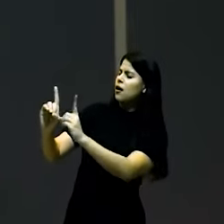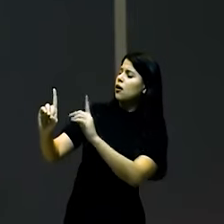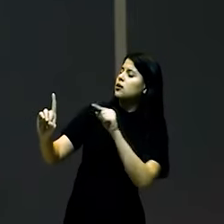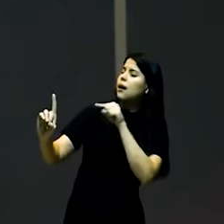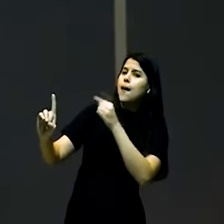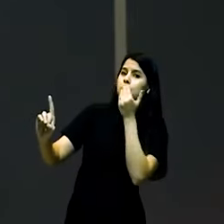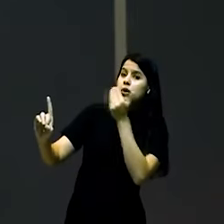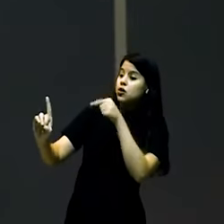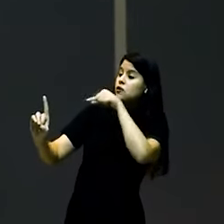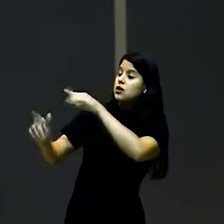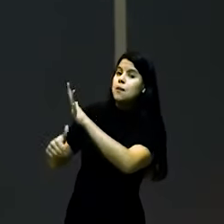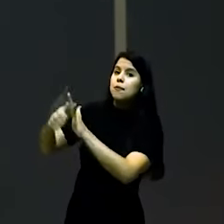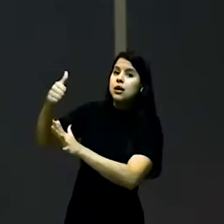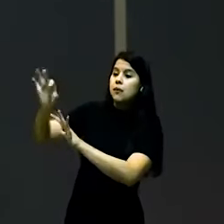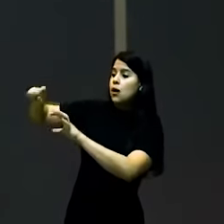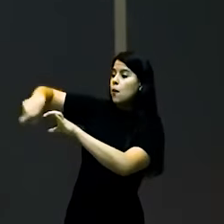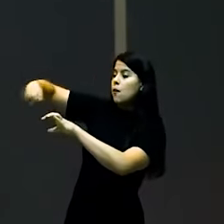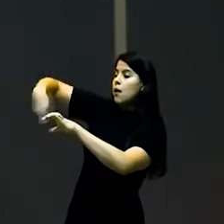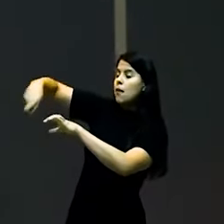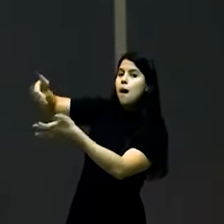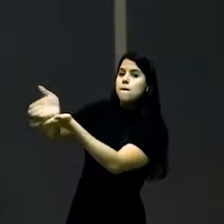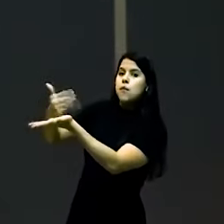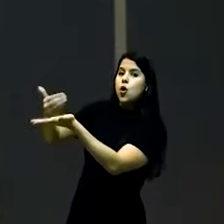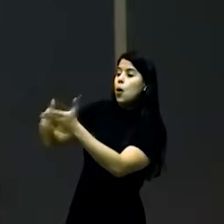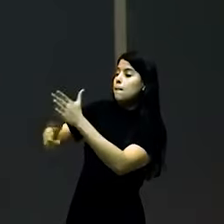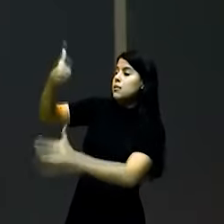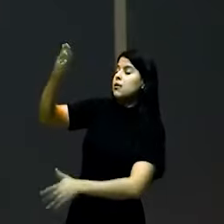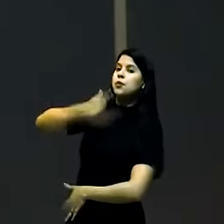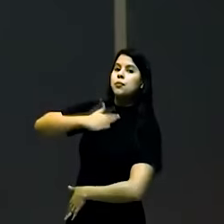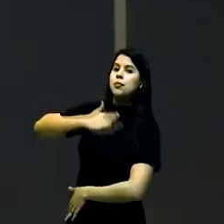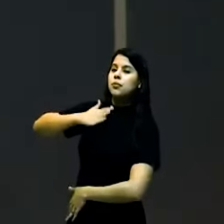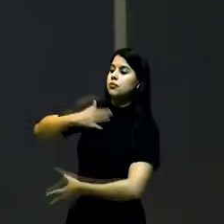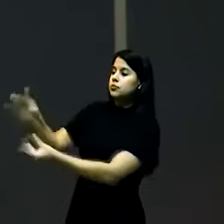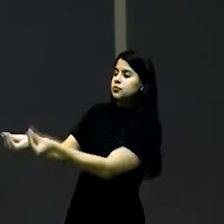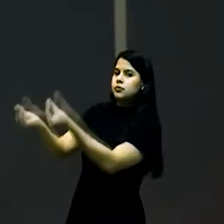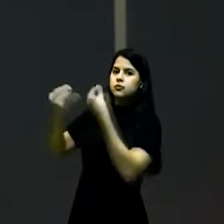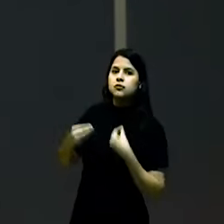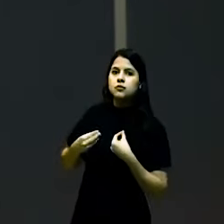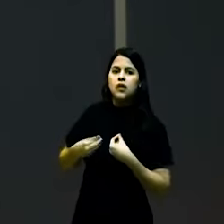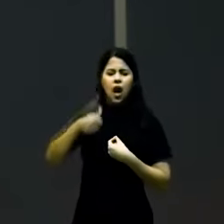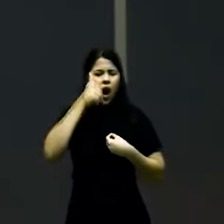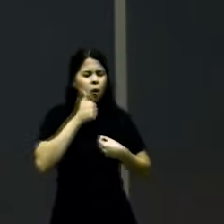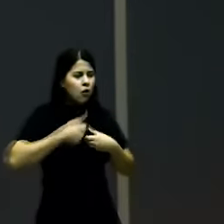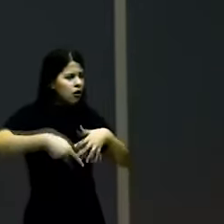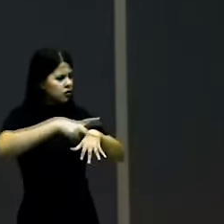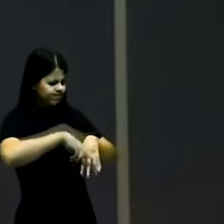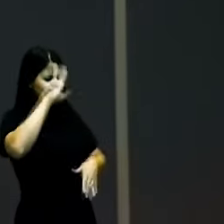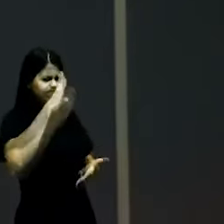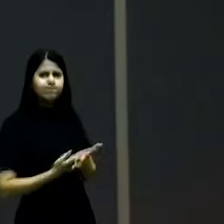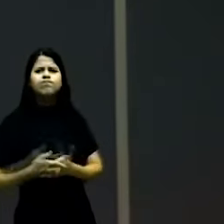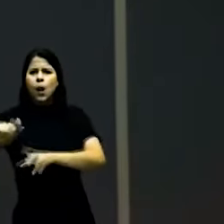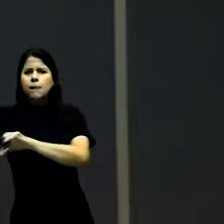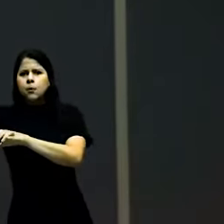mim. Não, meu, faz para mim. A viúva crê, faz um bolo